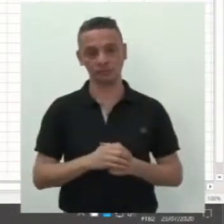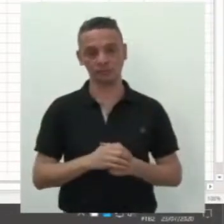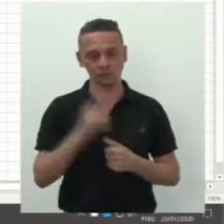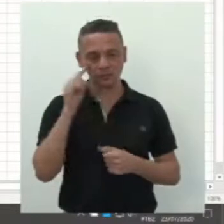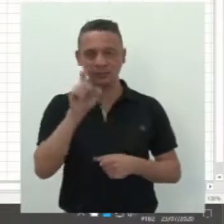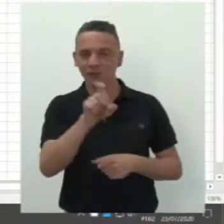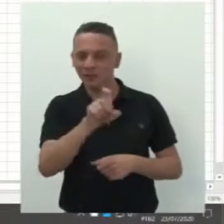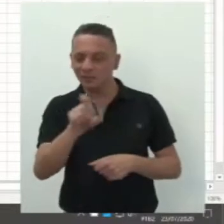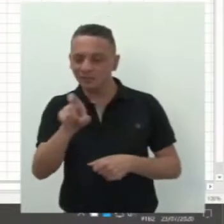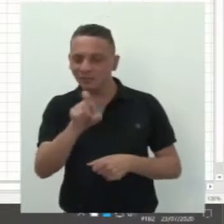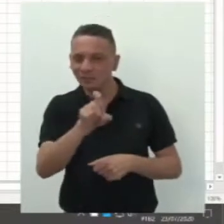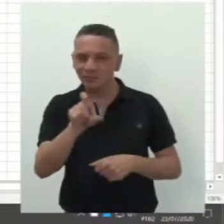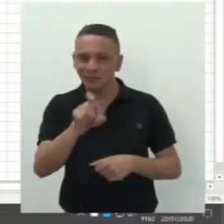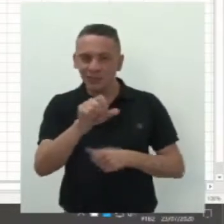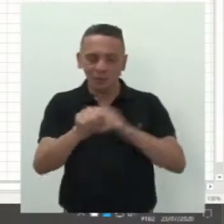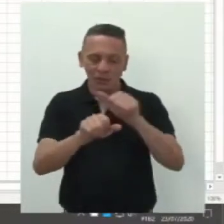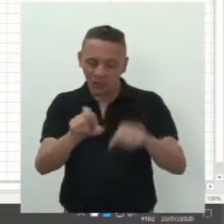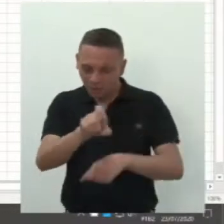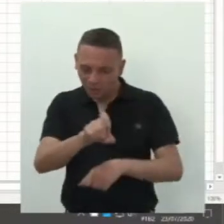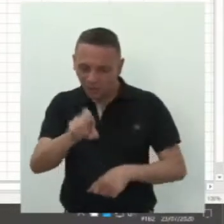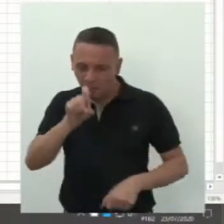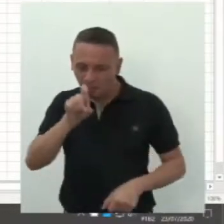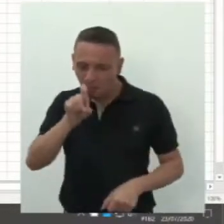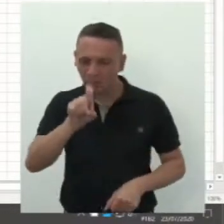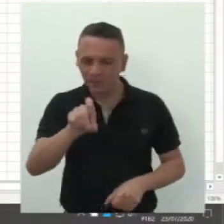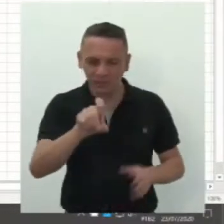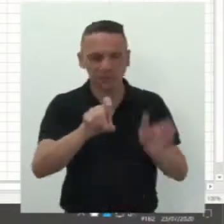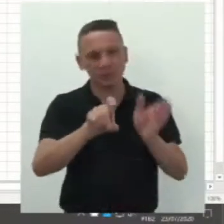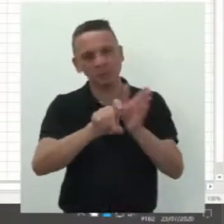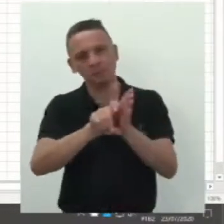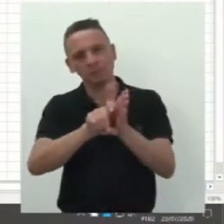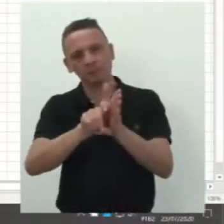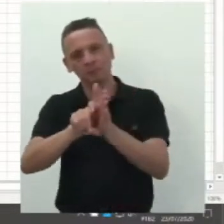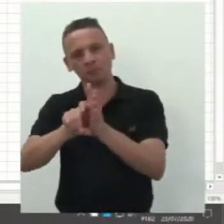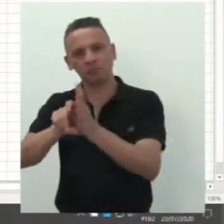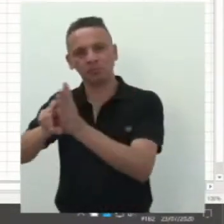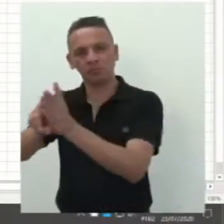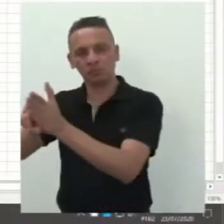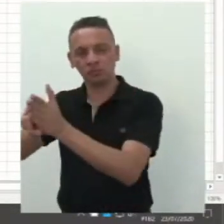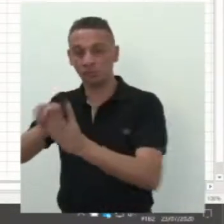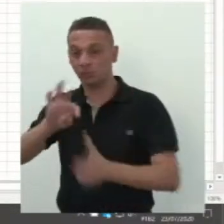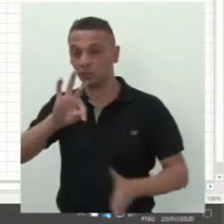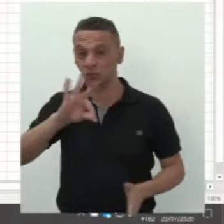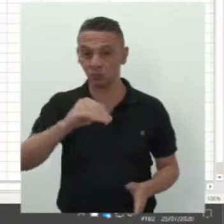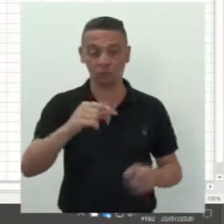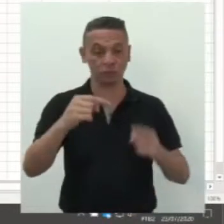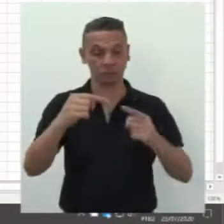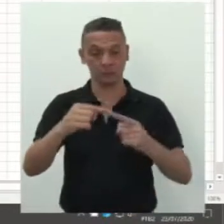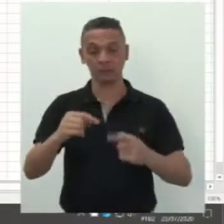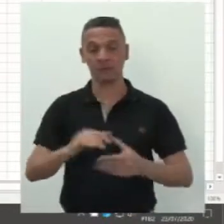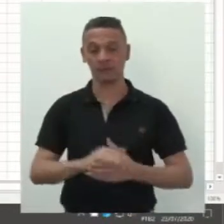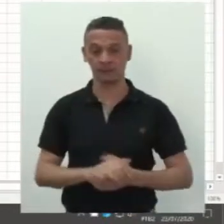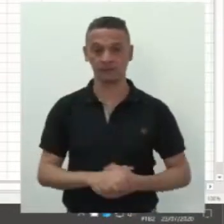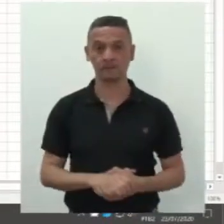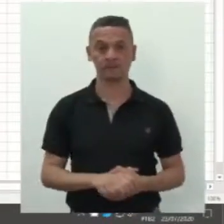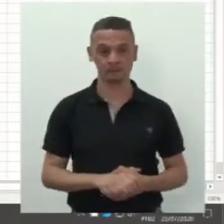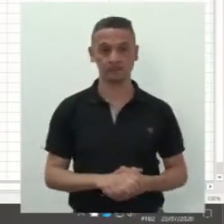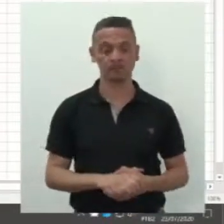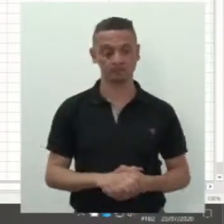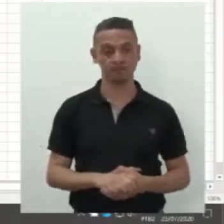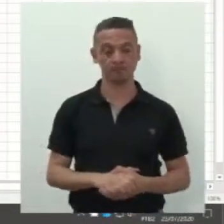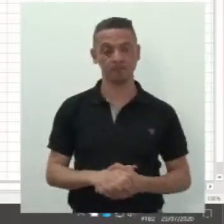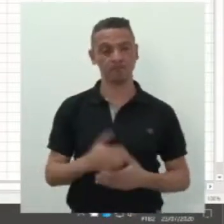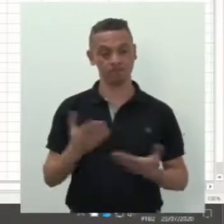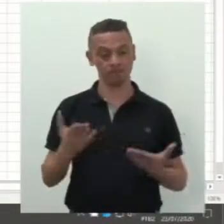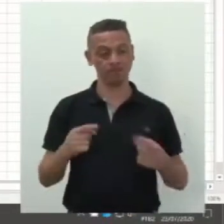passa em cima dele. Você clica e arrasta e ele vai preencher o dado que você tiver colocado, tá? Então,